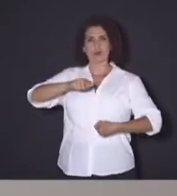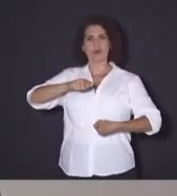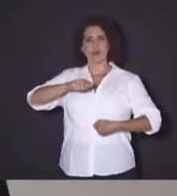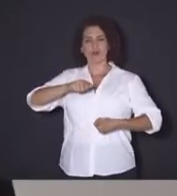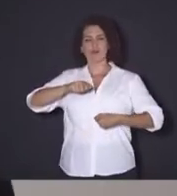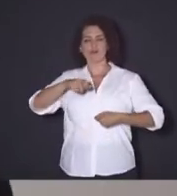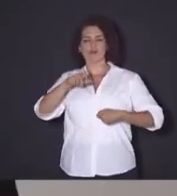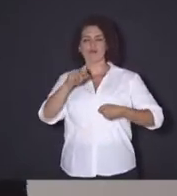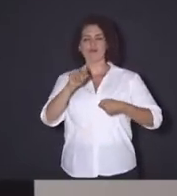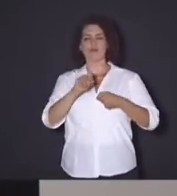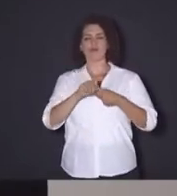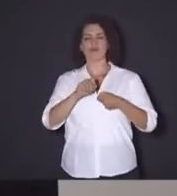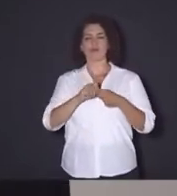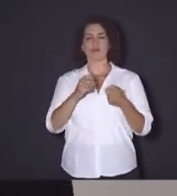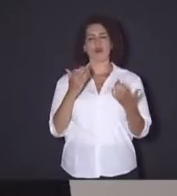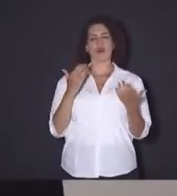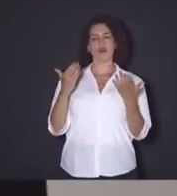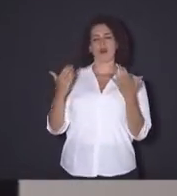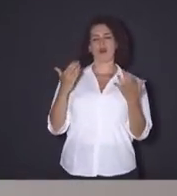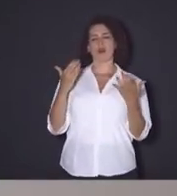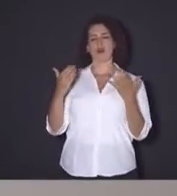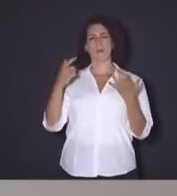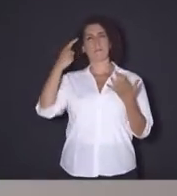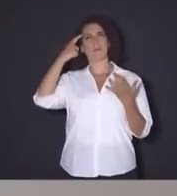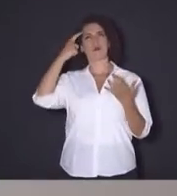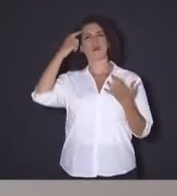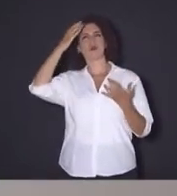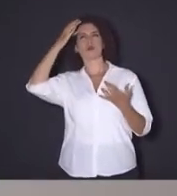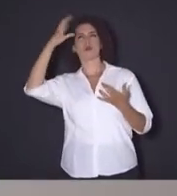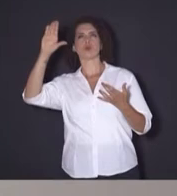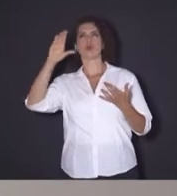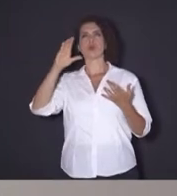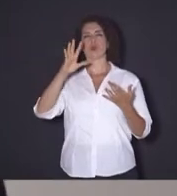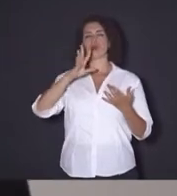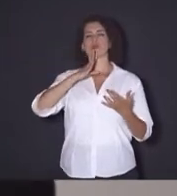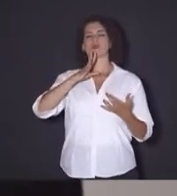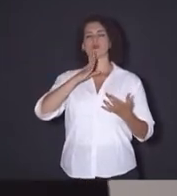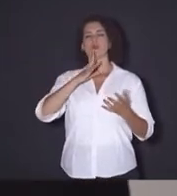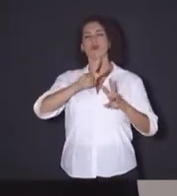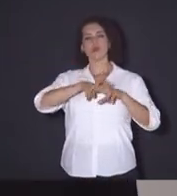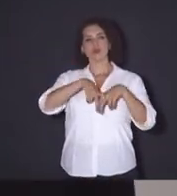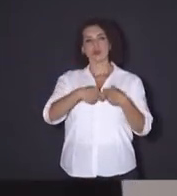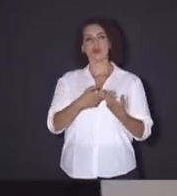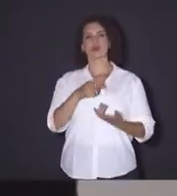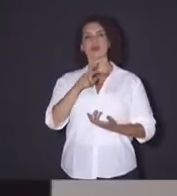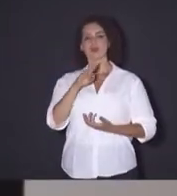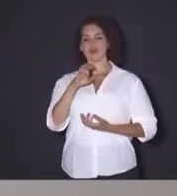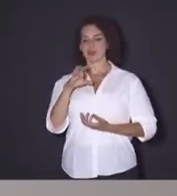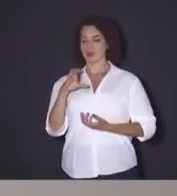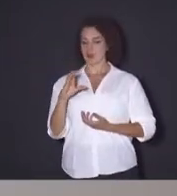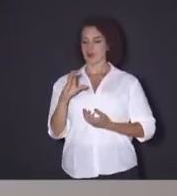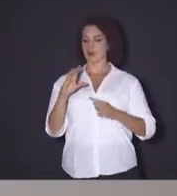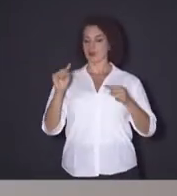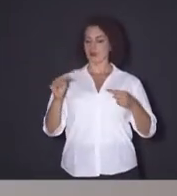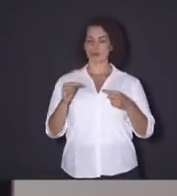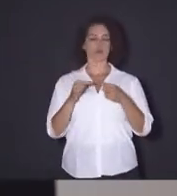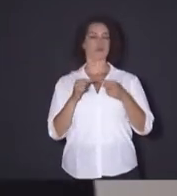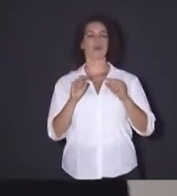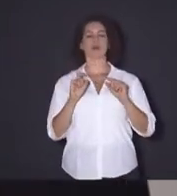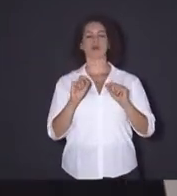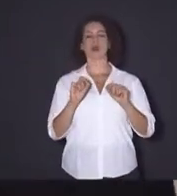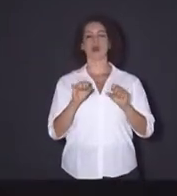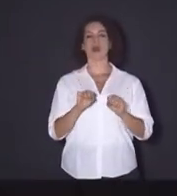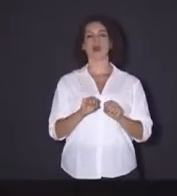nova dimensão para pensarmos a cultura e o próprio conhecimento. Por isso que o hacking tem a ver muito mais com a ideia de